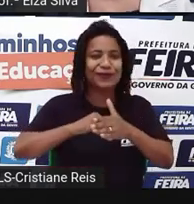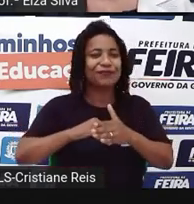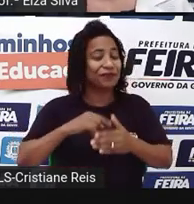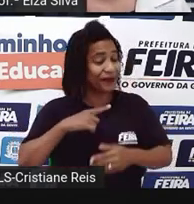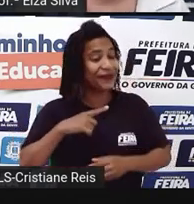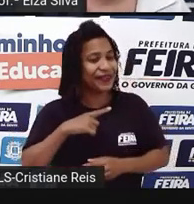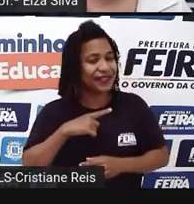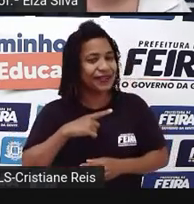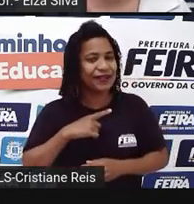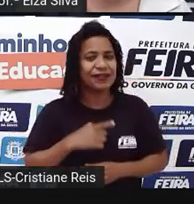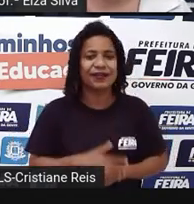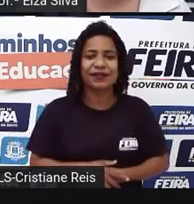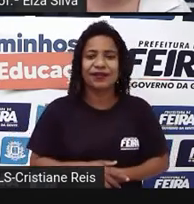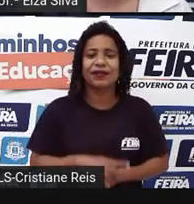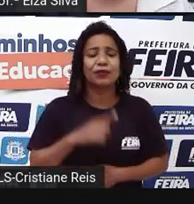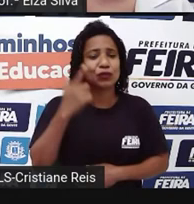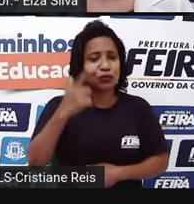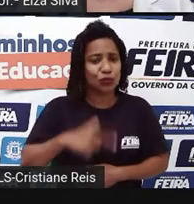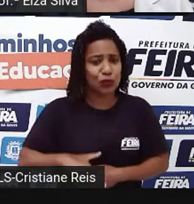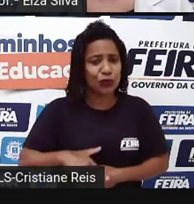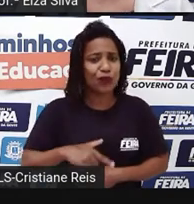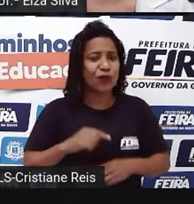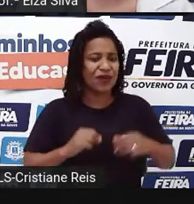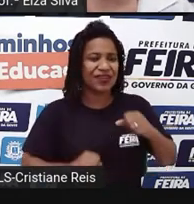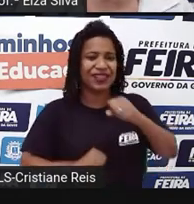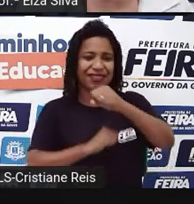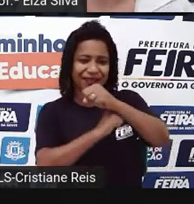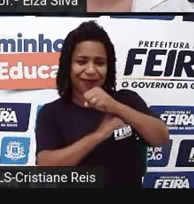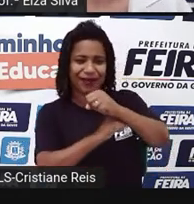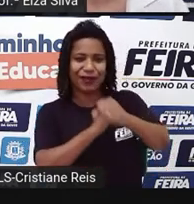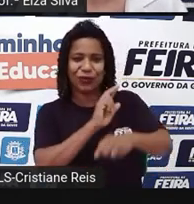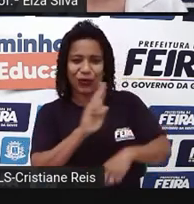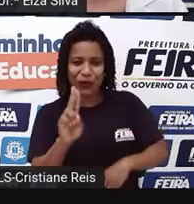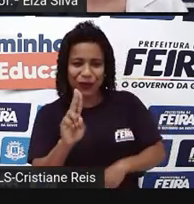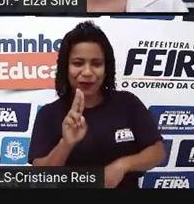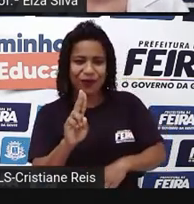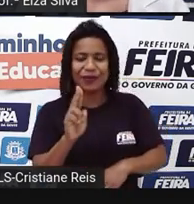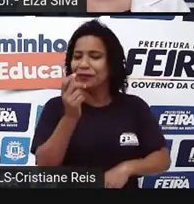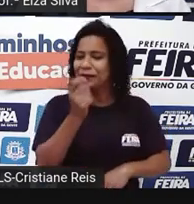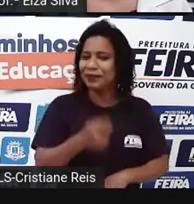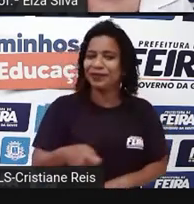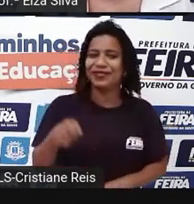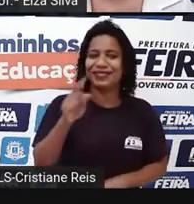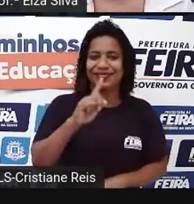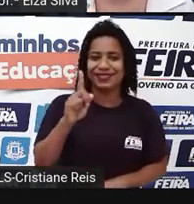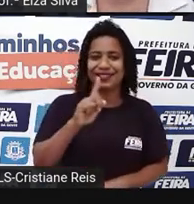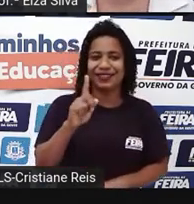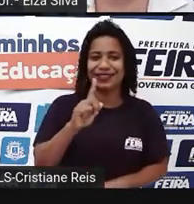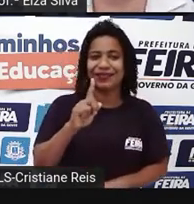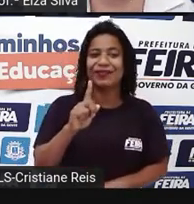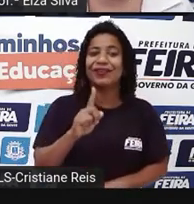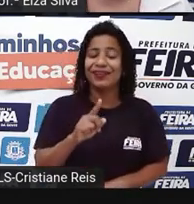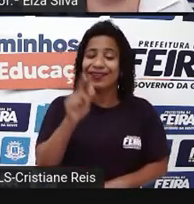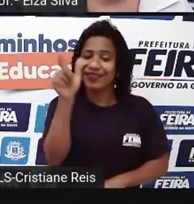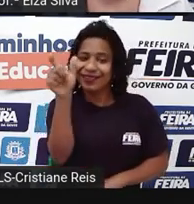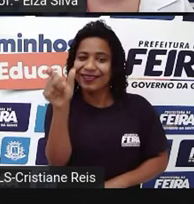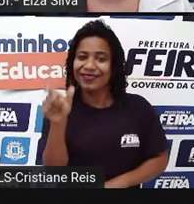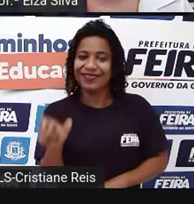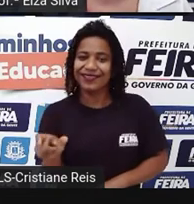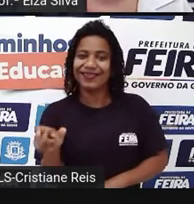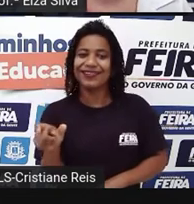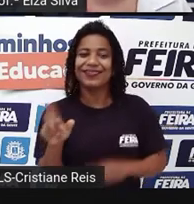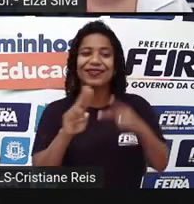depois eu quero me referir novamente a Neymar. Então, em vez de repetir o nome de Neymar, eu utilizo um recurso da língua, que